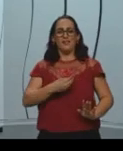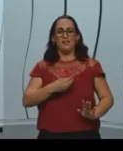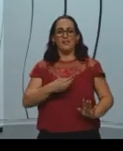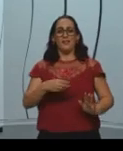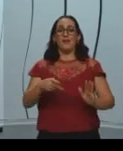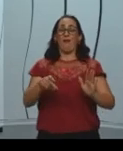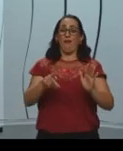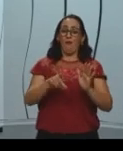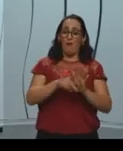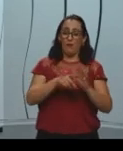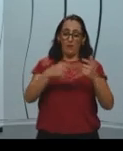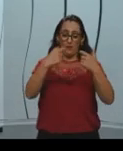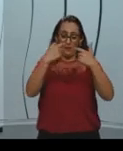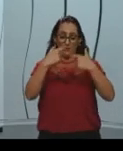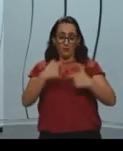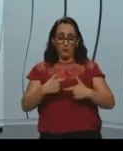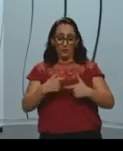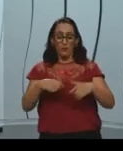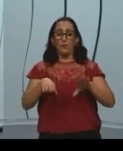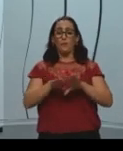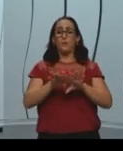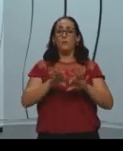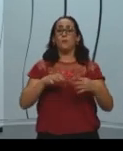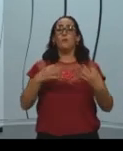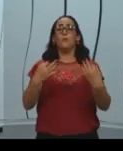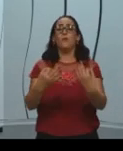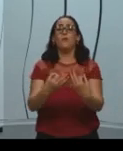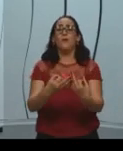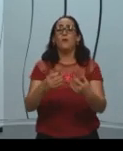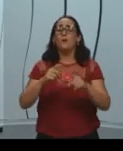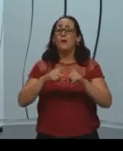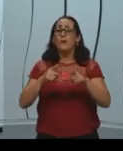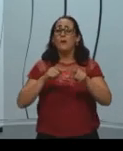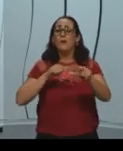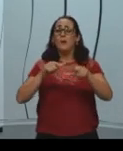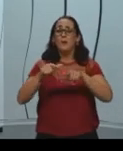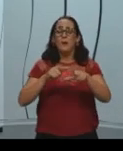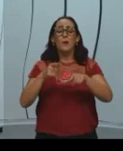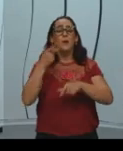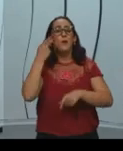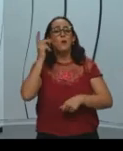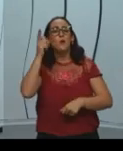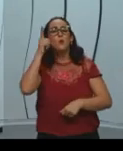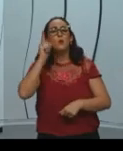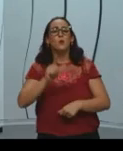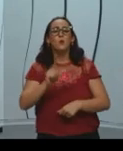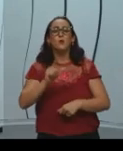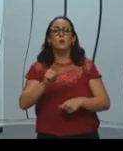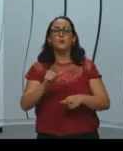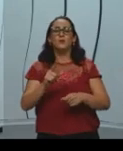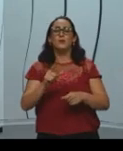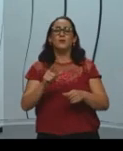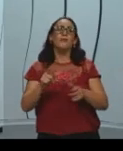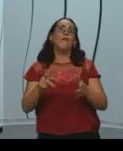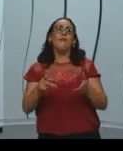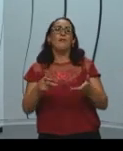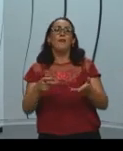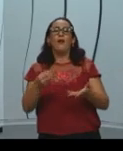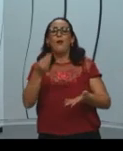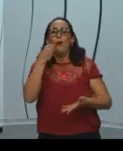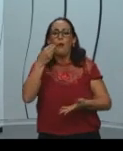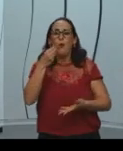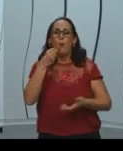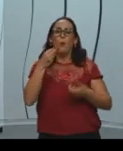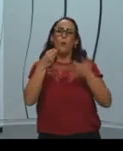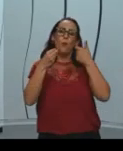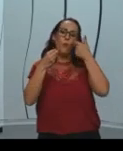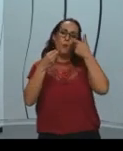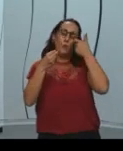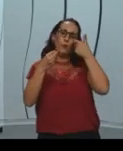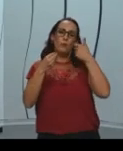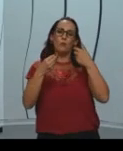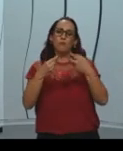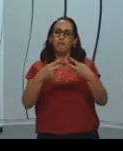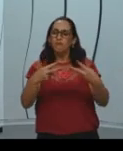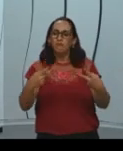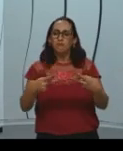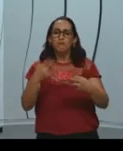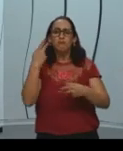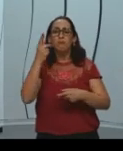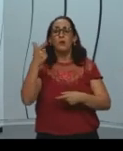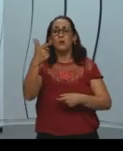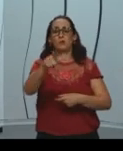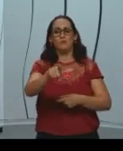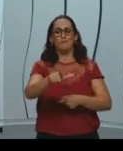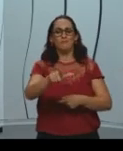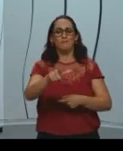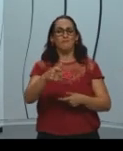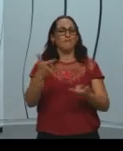resistência que eles também vão fazer, né? Muitos nativos não vão adaptar e não vão, né, ficar passivos, então a gente tem vários